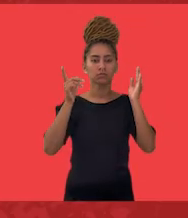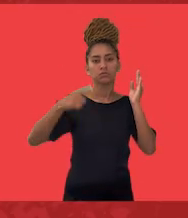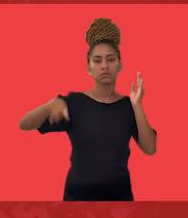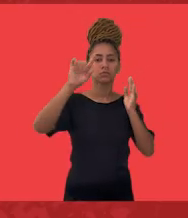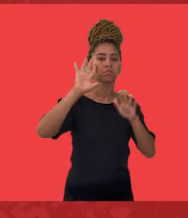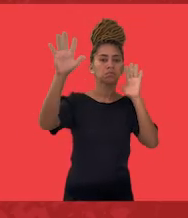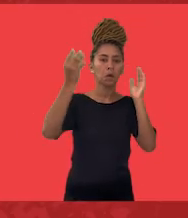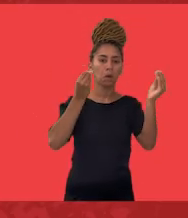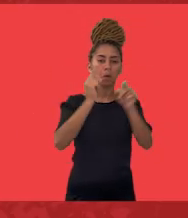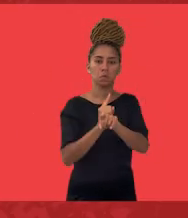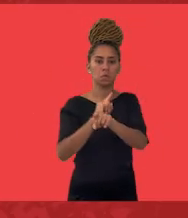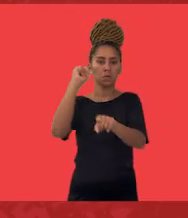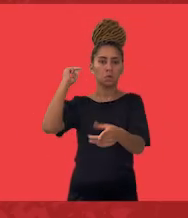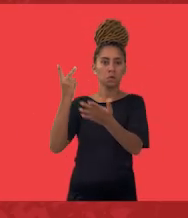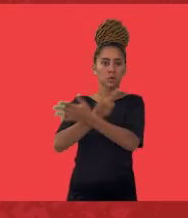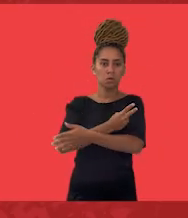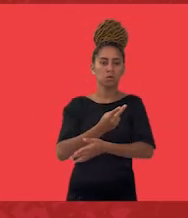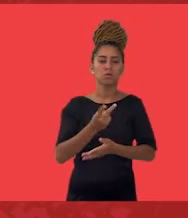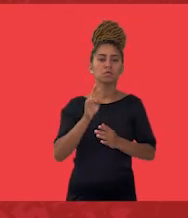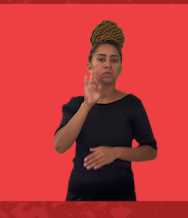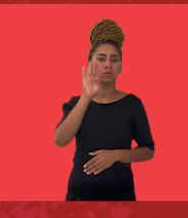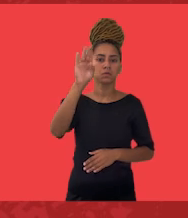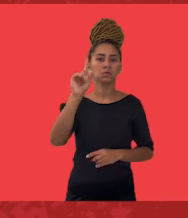propagandas, desviar do açúcar,